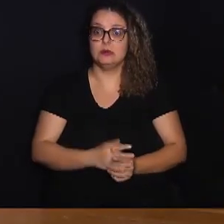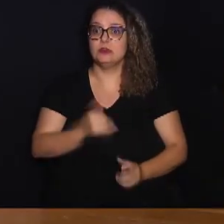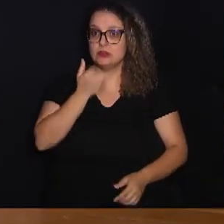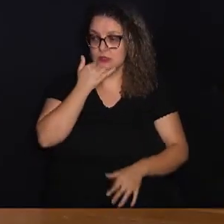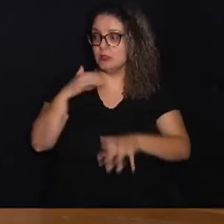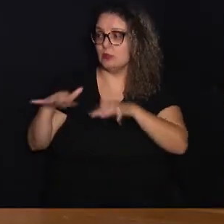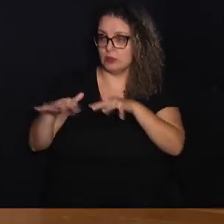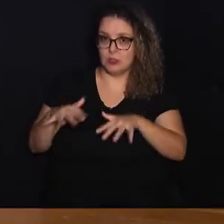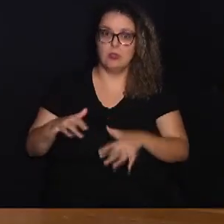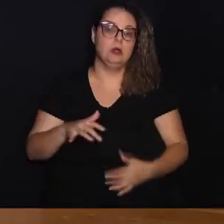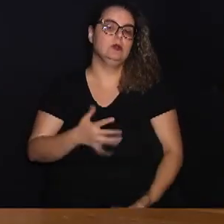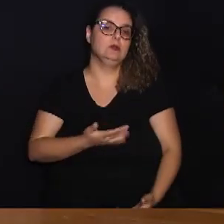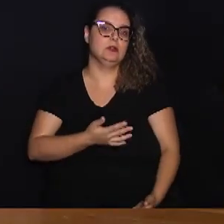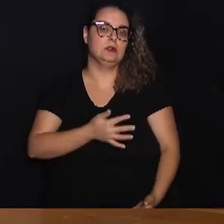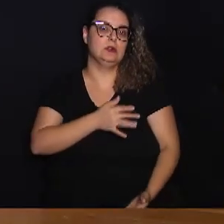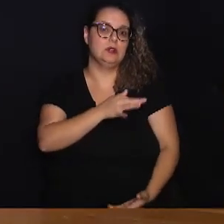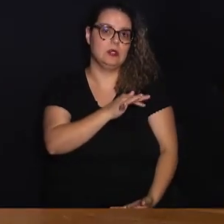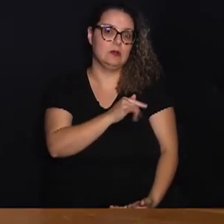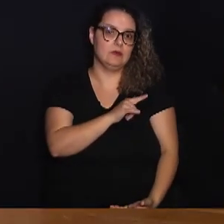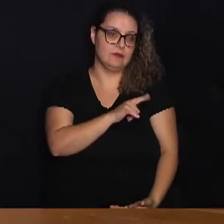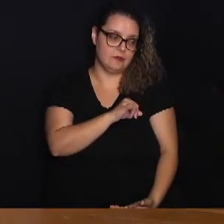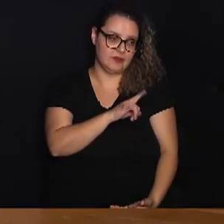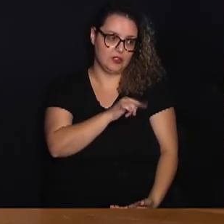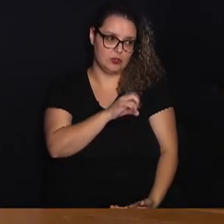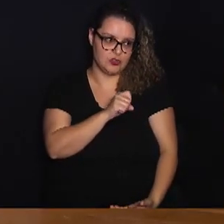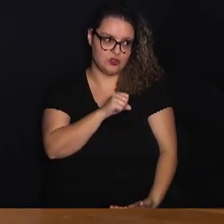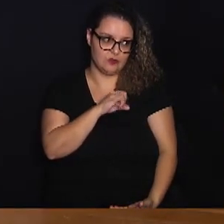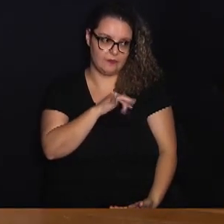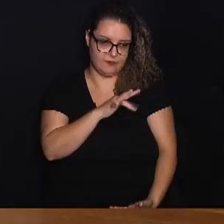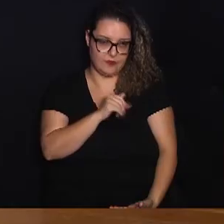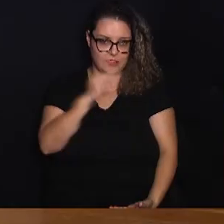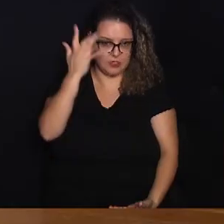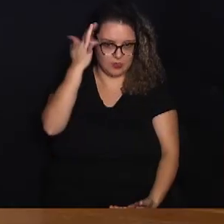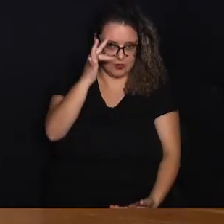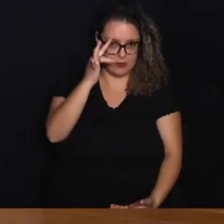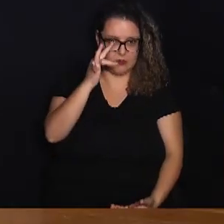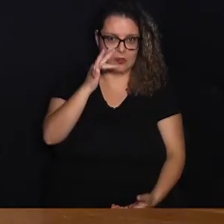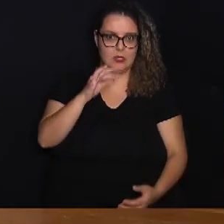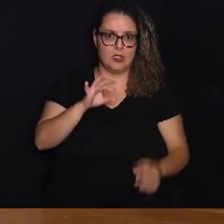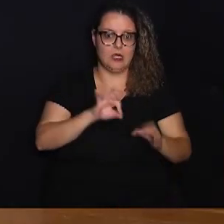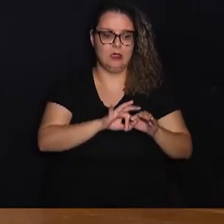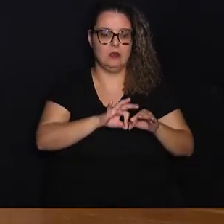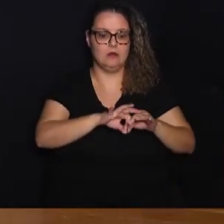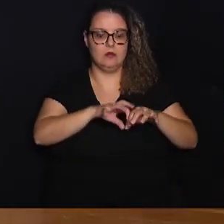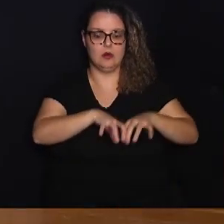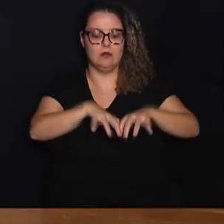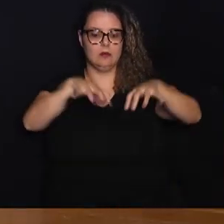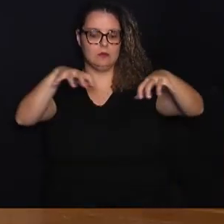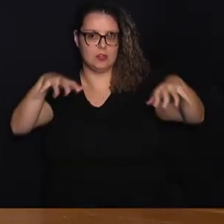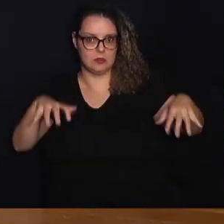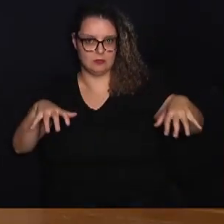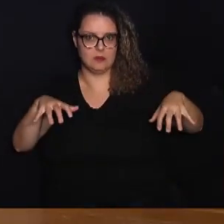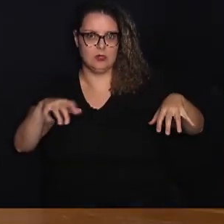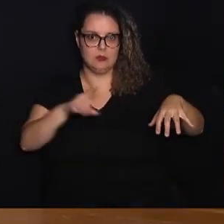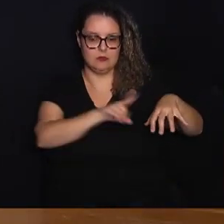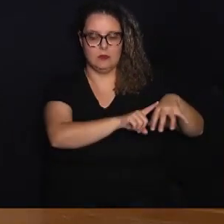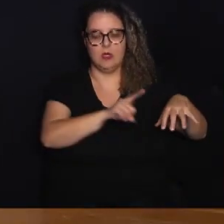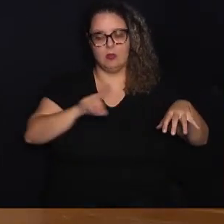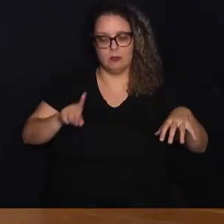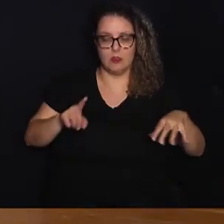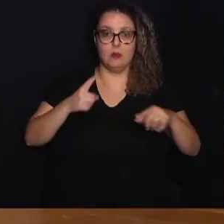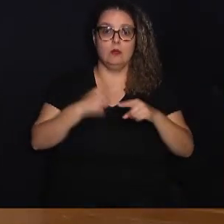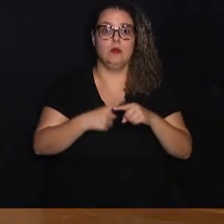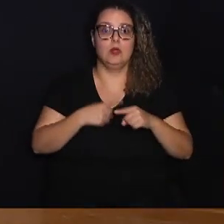movimento da teosofia, e aí ele se dissociou desse movimento, porque ele acreditava